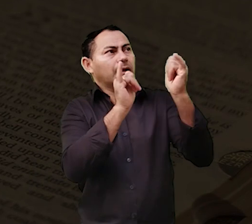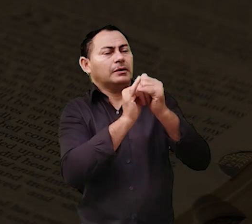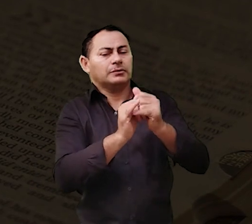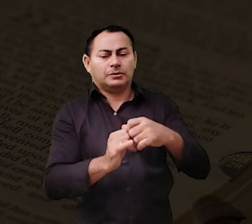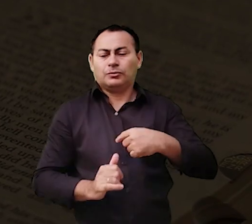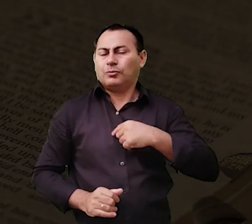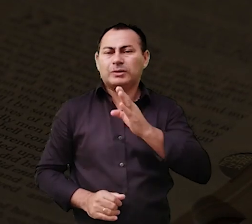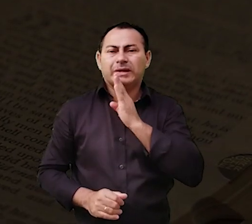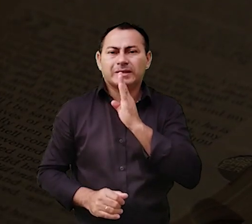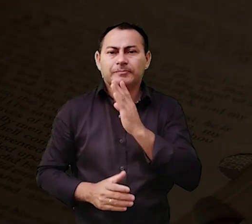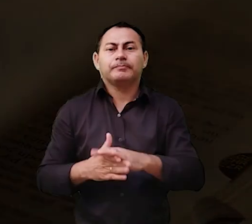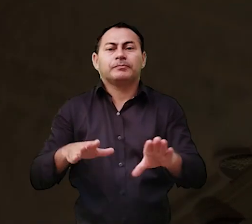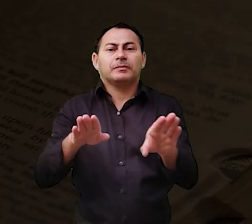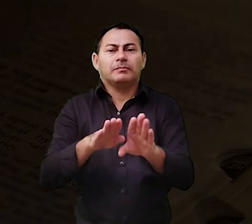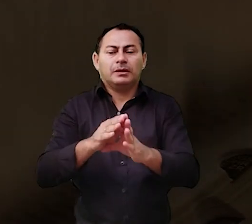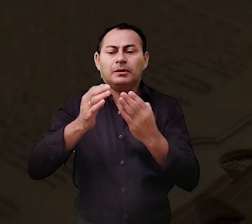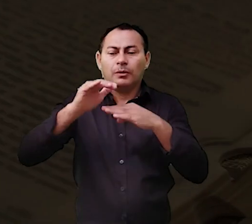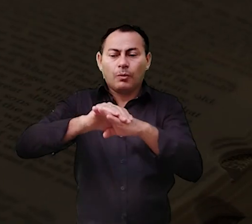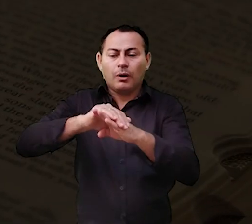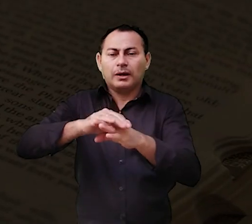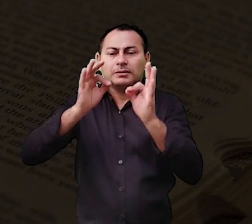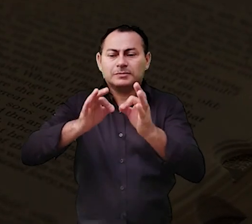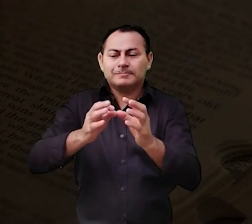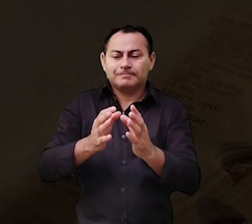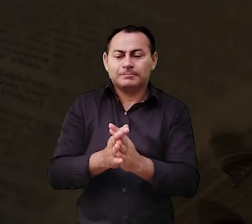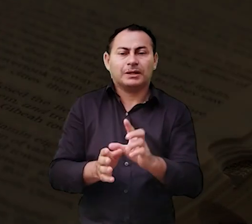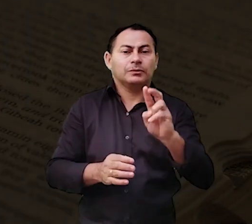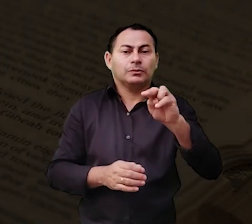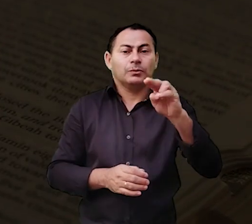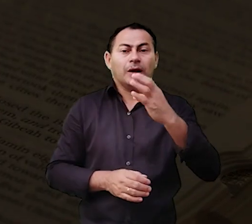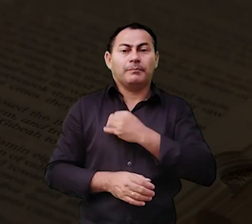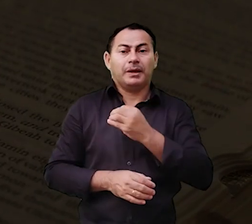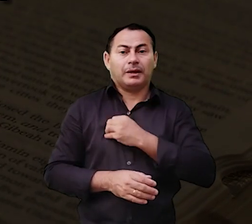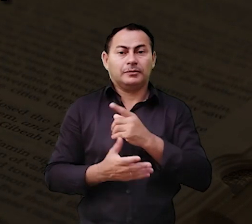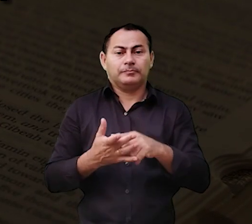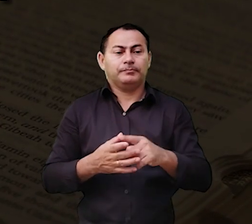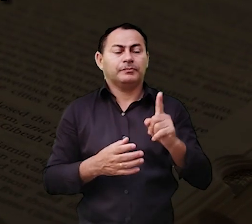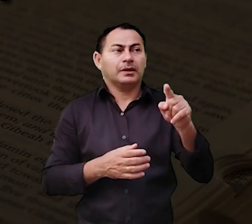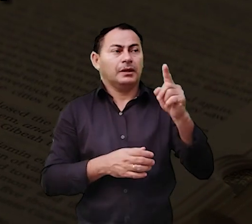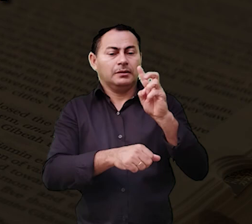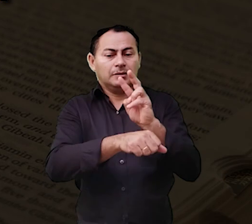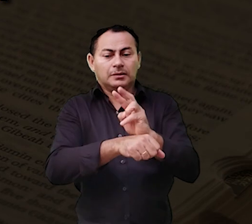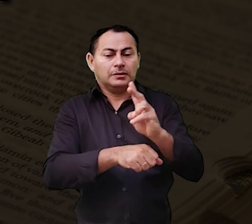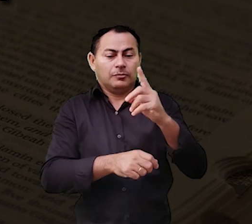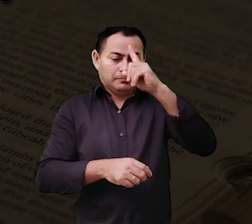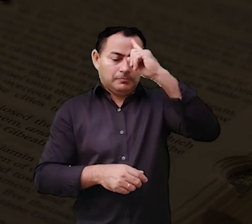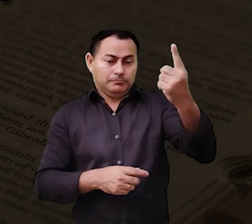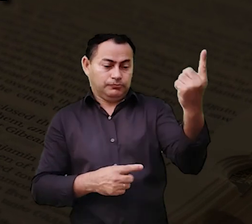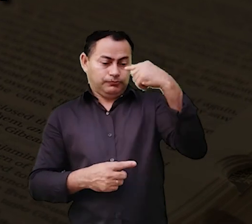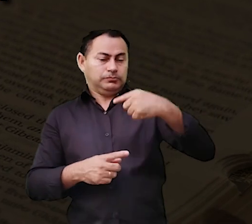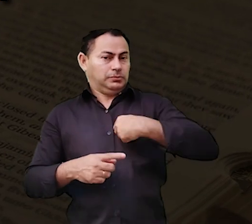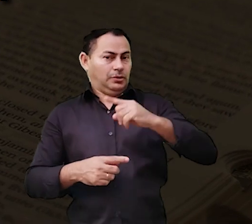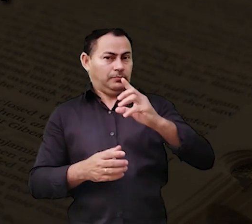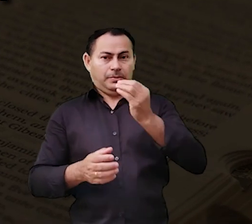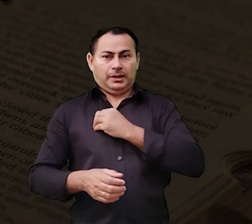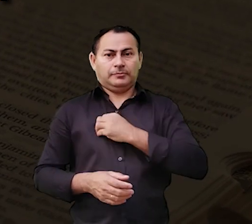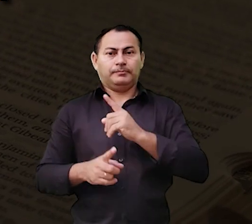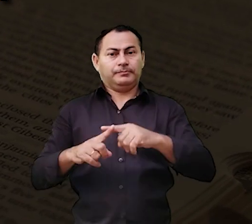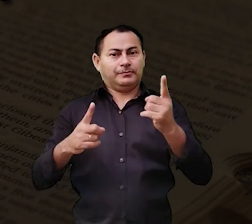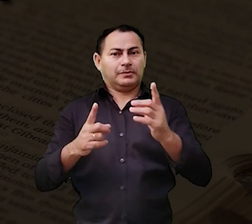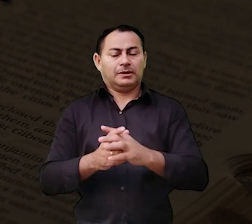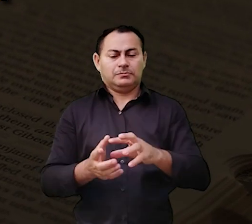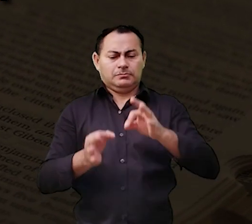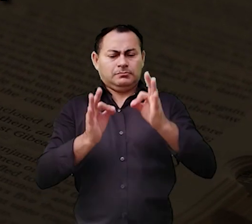que desconheço. Também guarda teu servo dos pecados intencionais, que eles não me dominem. Então